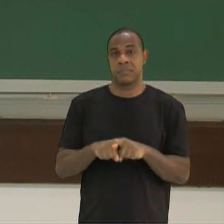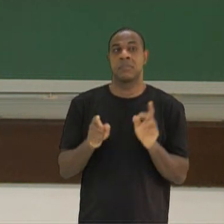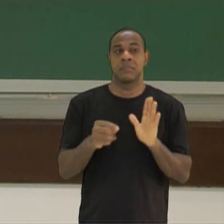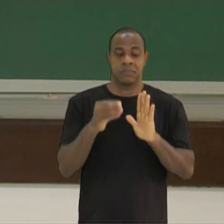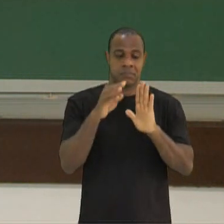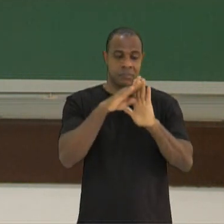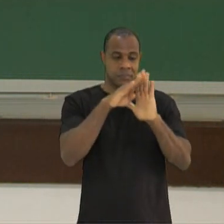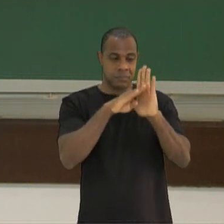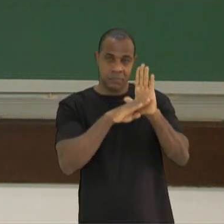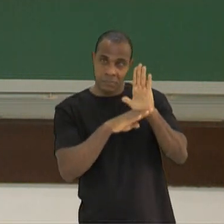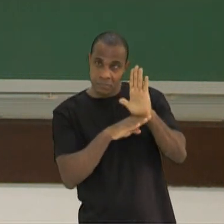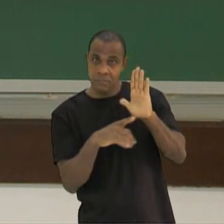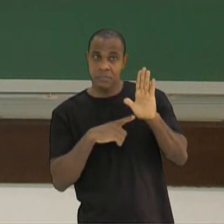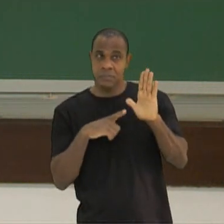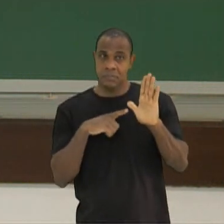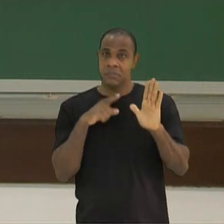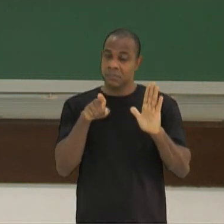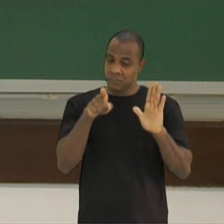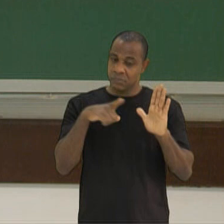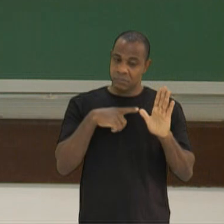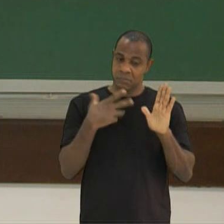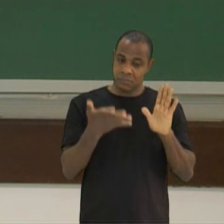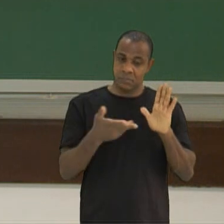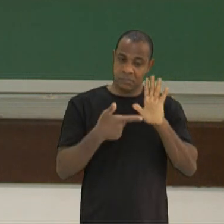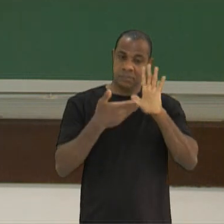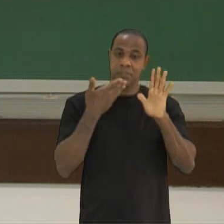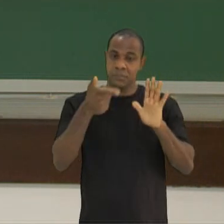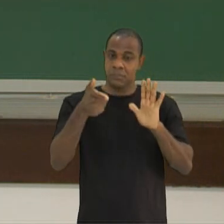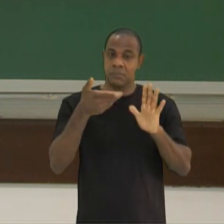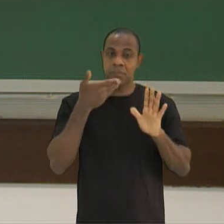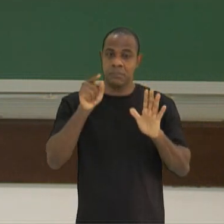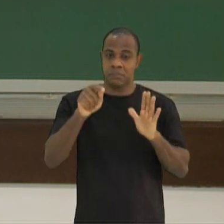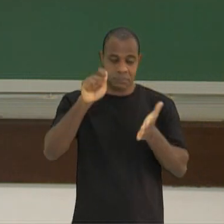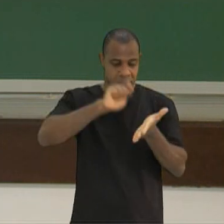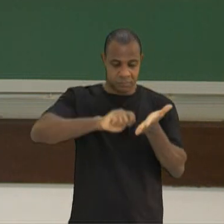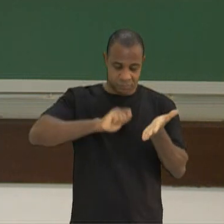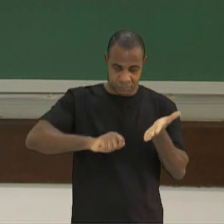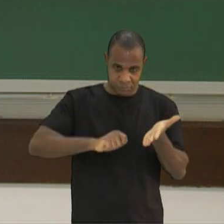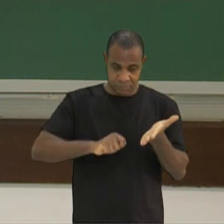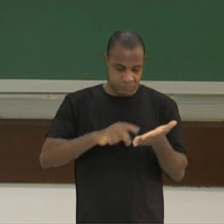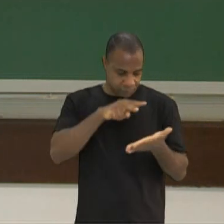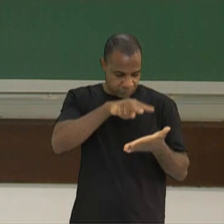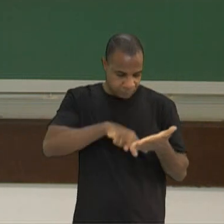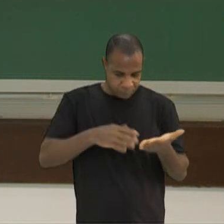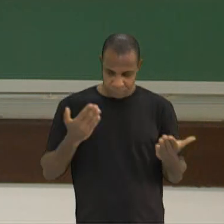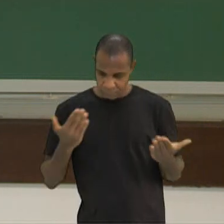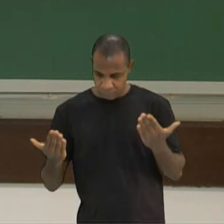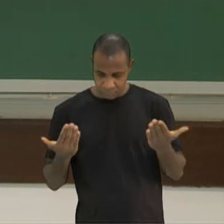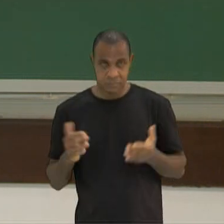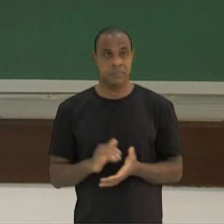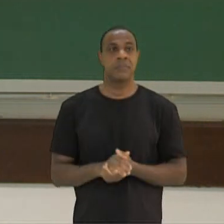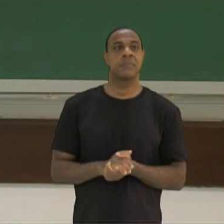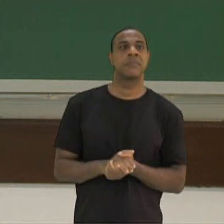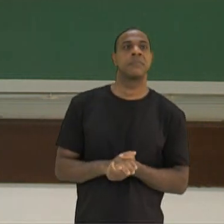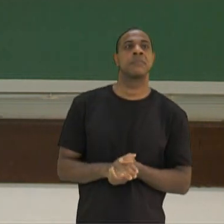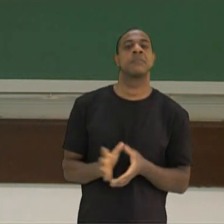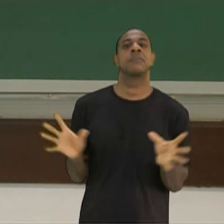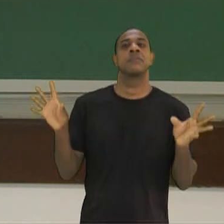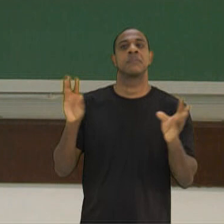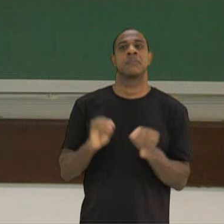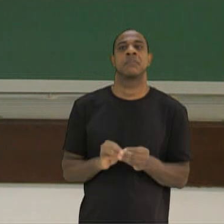para você já, né, desde a primeira aula de física, sempre em mãos para não se confundir, tá bom? Então vamos fechando